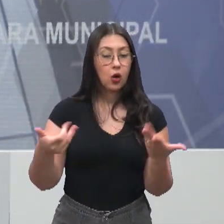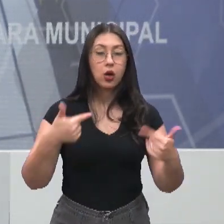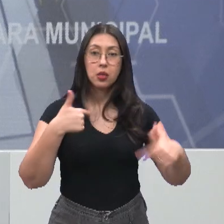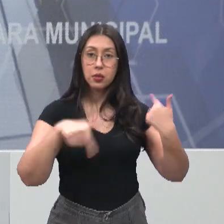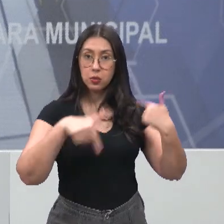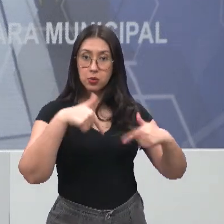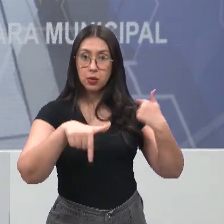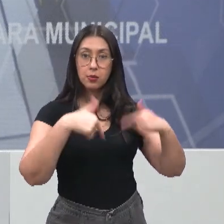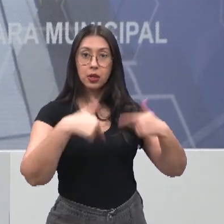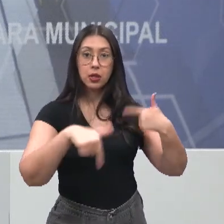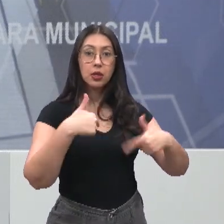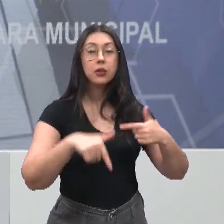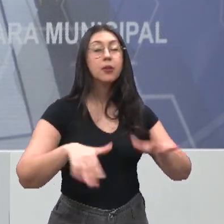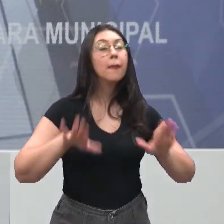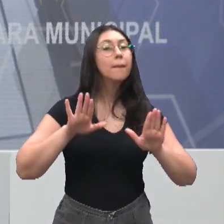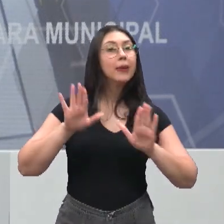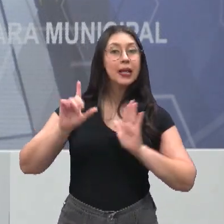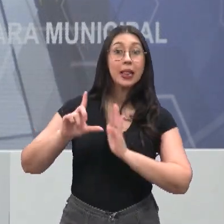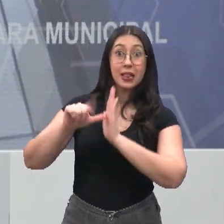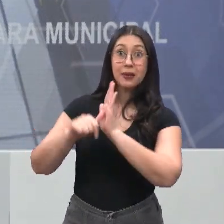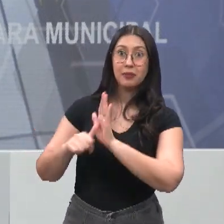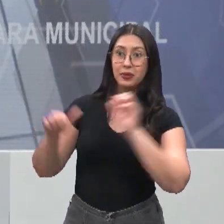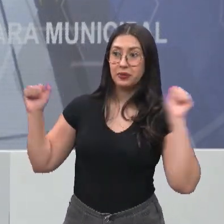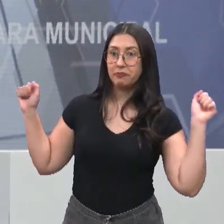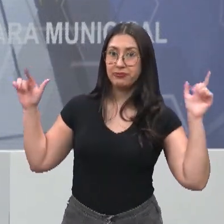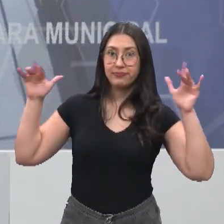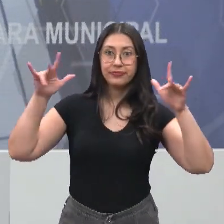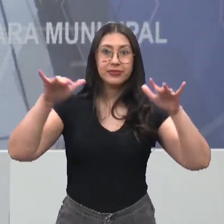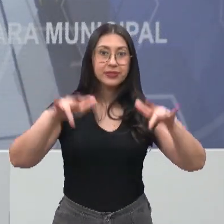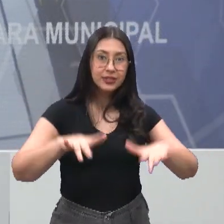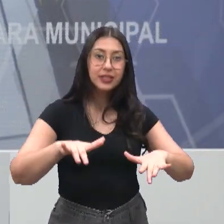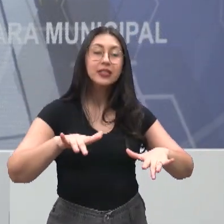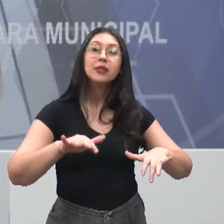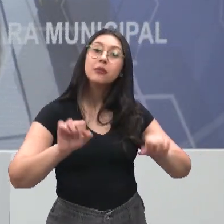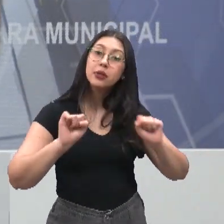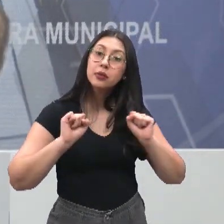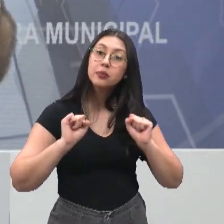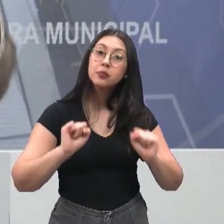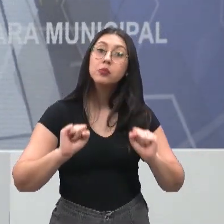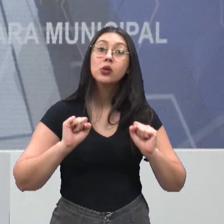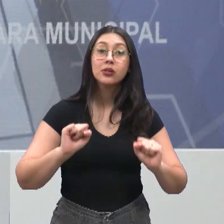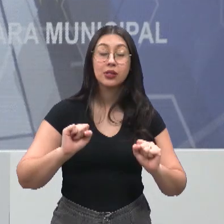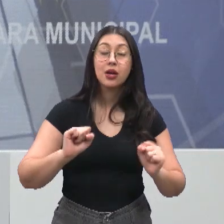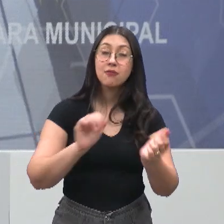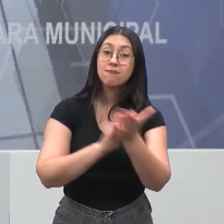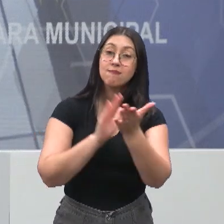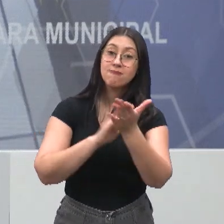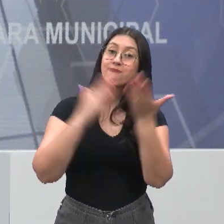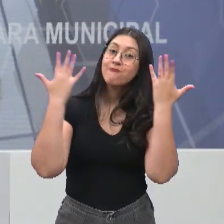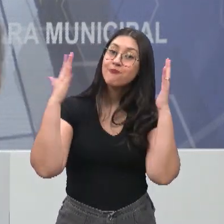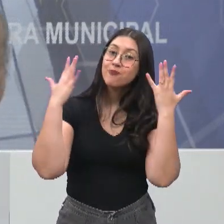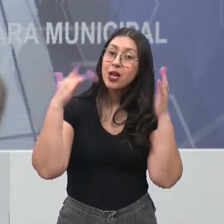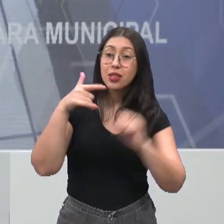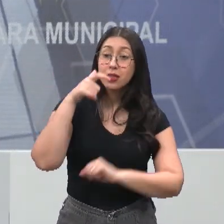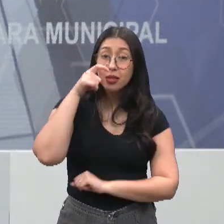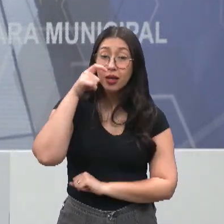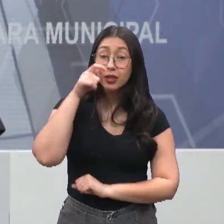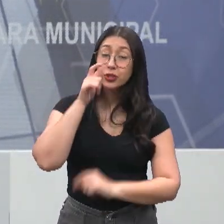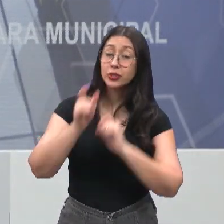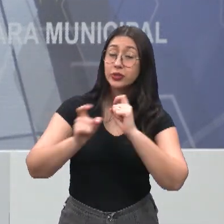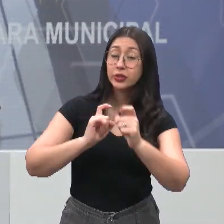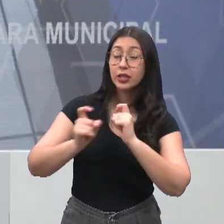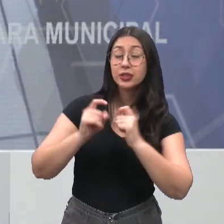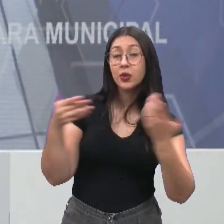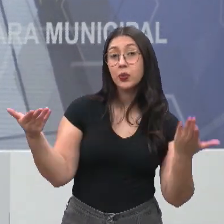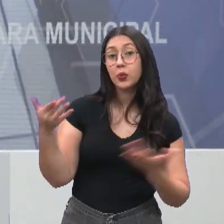as linhas, mas daqui a pouco está chegando o pessoal para poder prestigiar aqui a sessão de Câmara, onde nesse dia